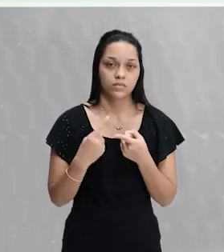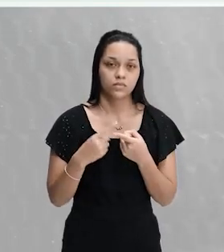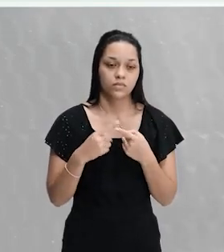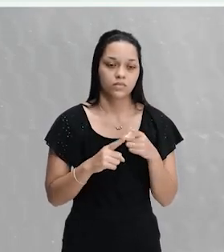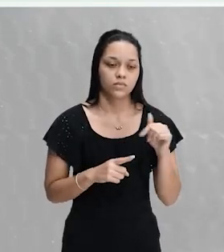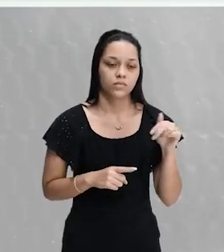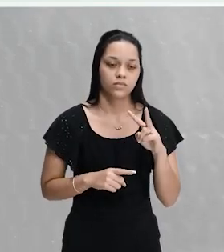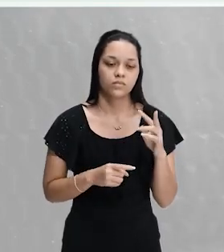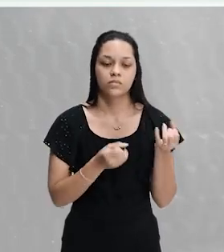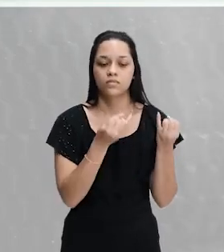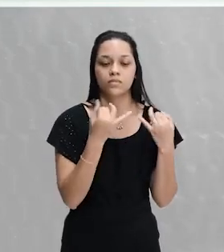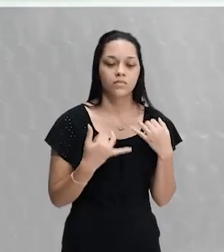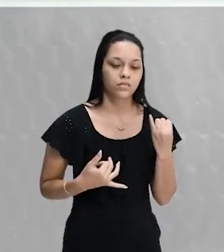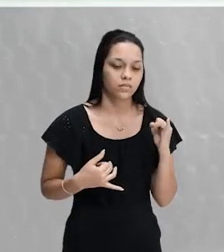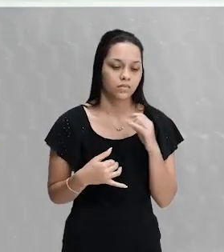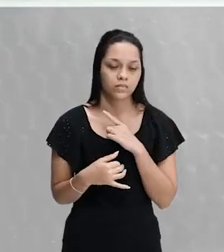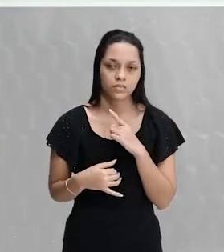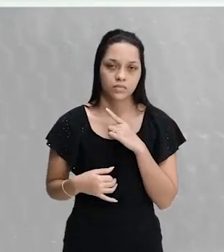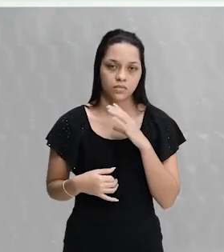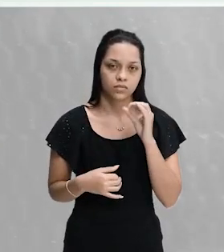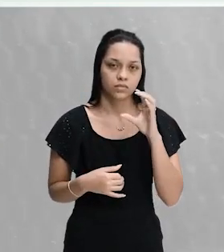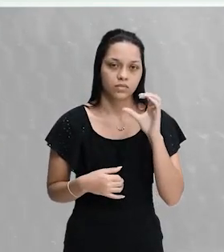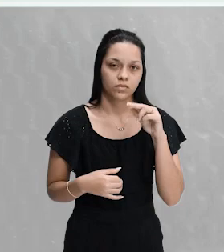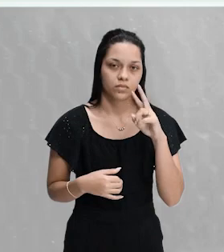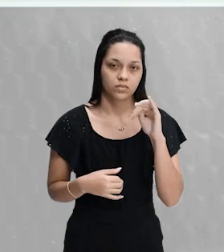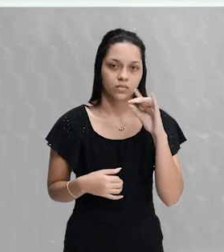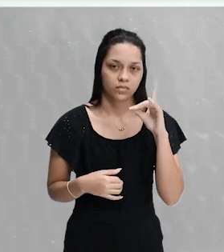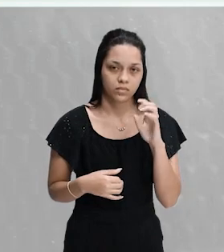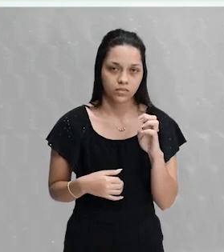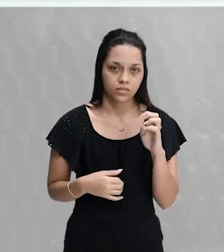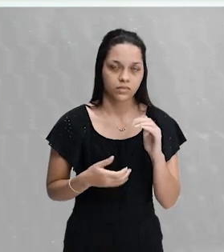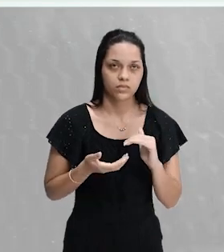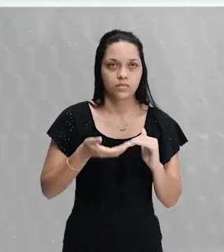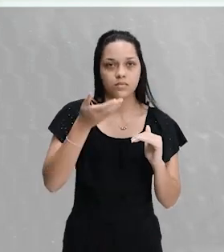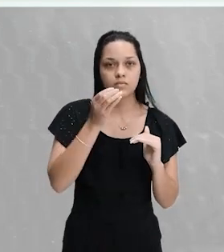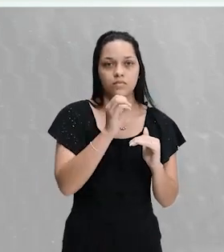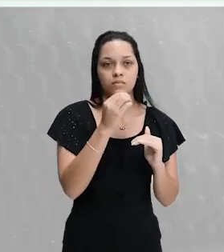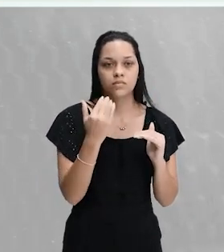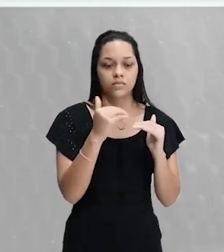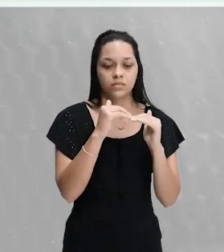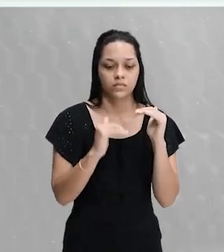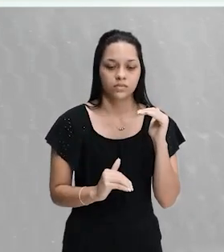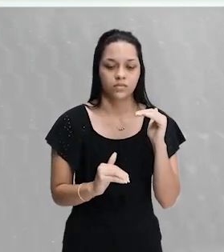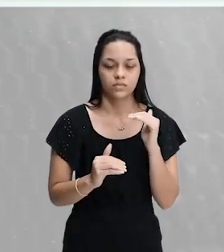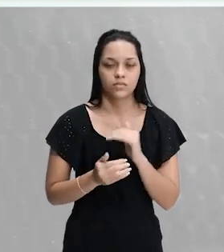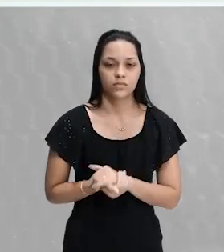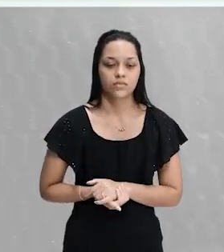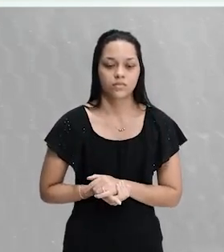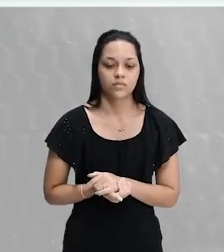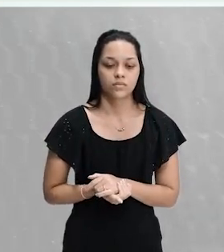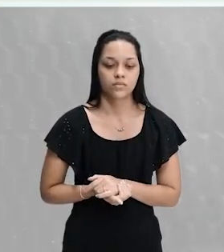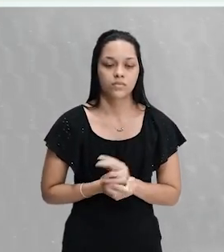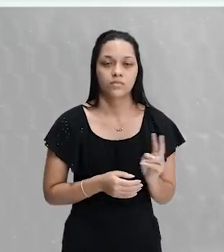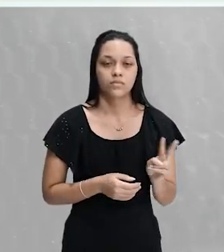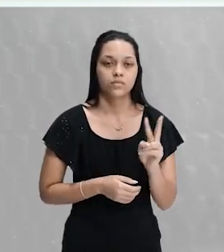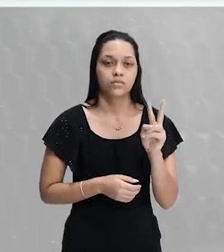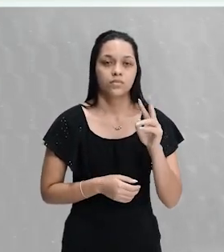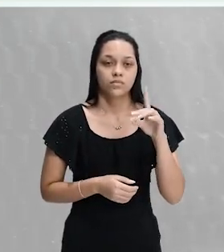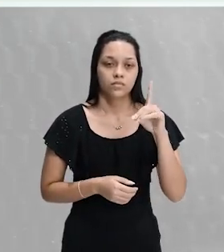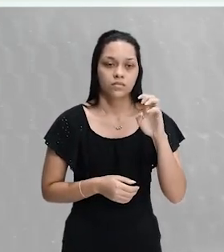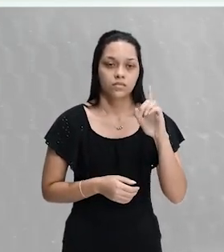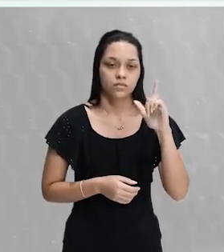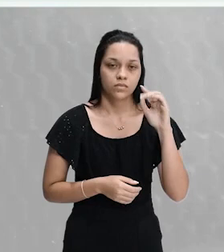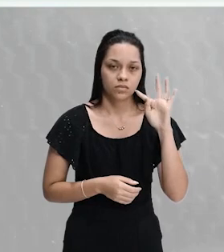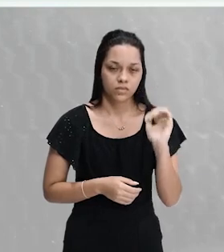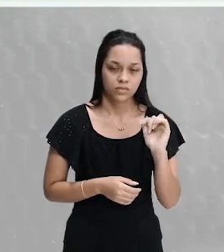a vai me dizer, sim, se eu tenho uma concavidade para cima ou concavidade para baixo. E o valor de delta,